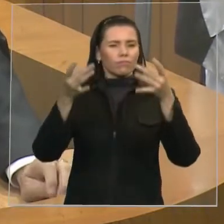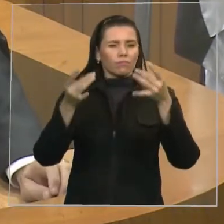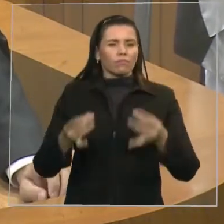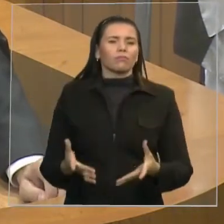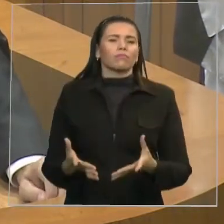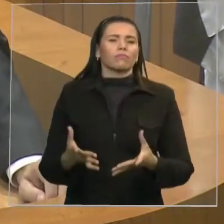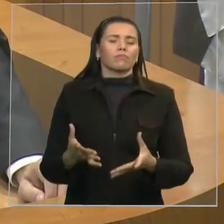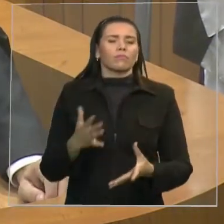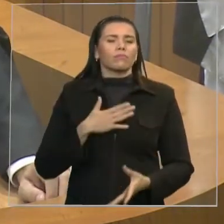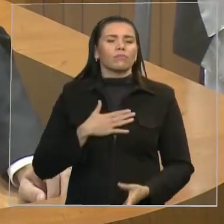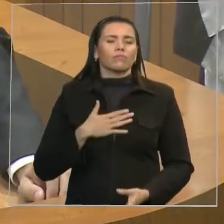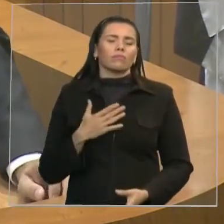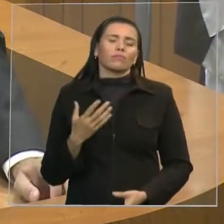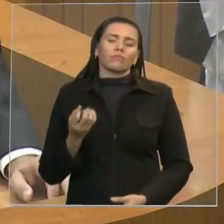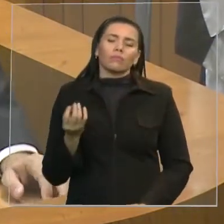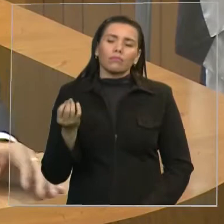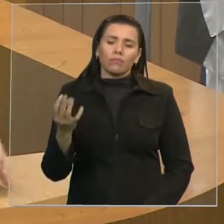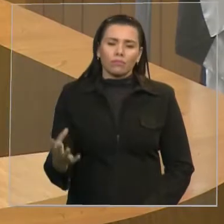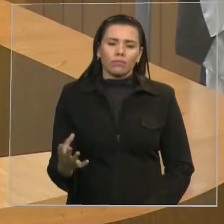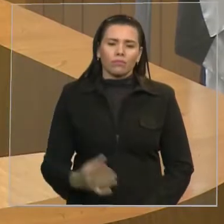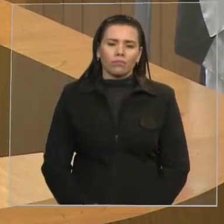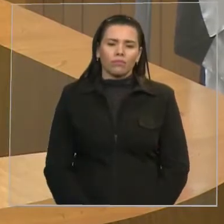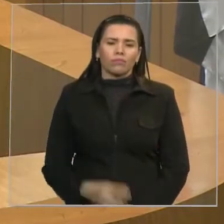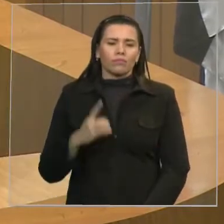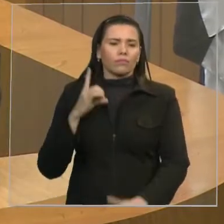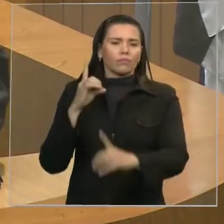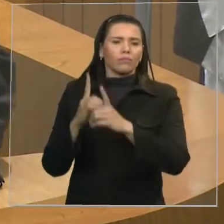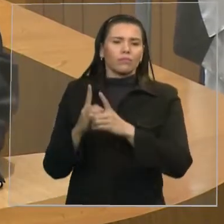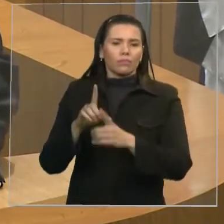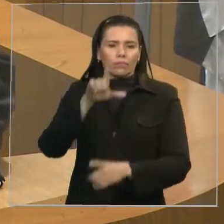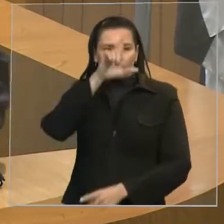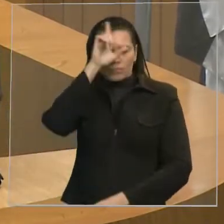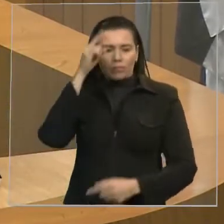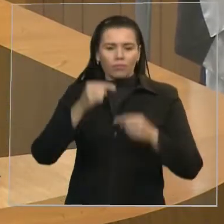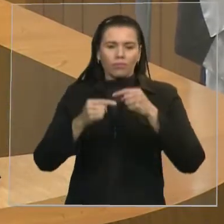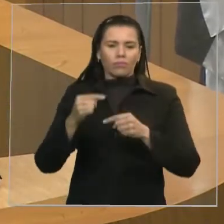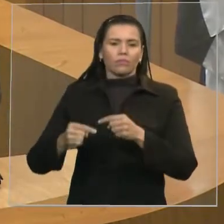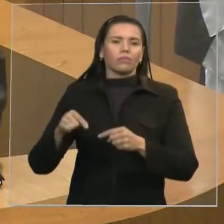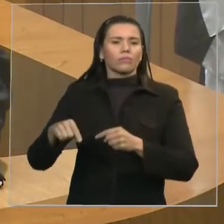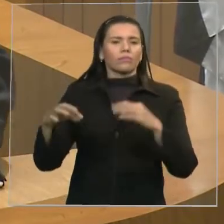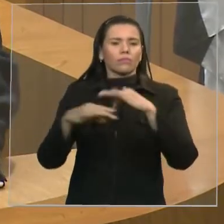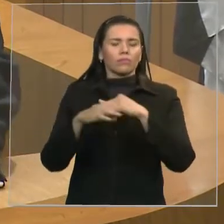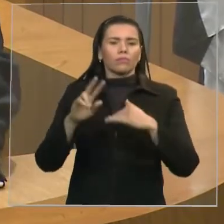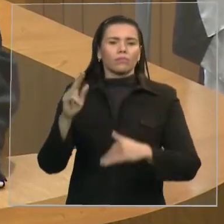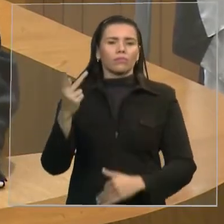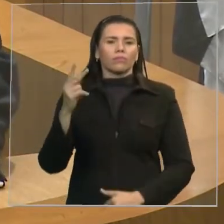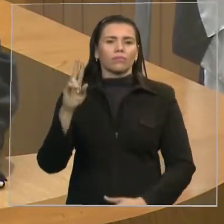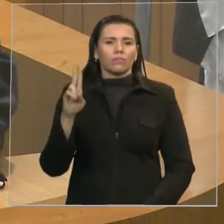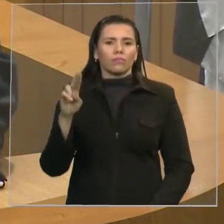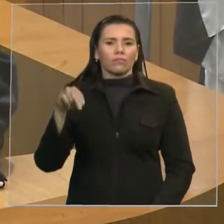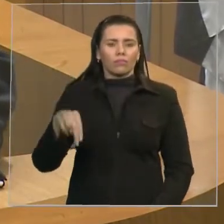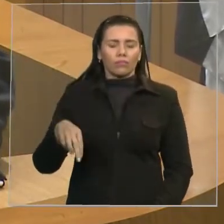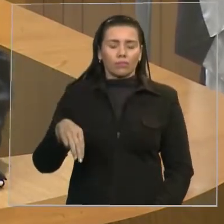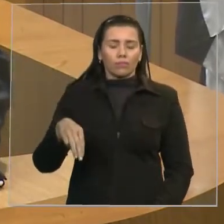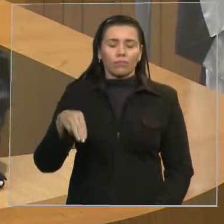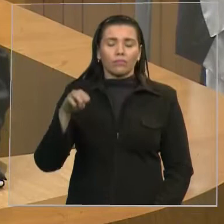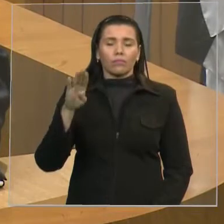encontro com as lideranças políticas da cidade de Humberto de Campos, cidade na região do